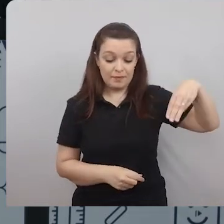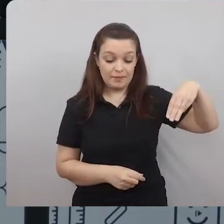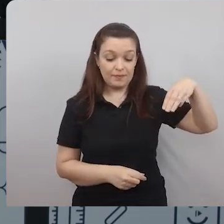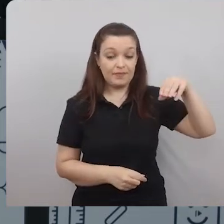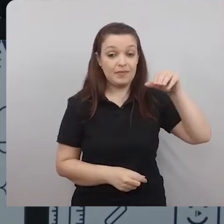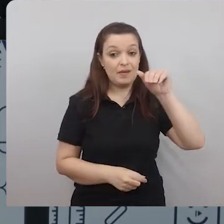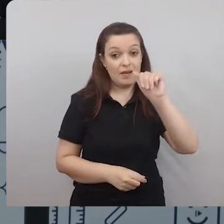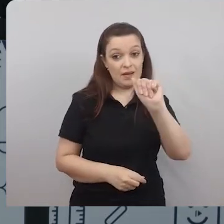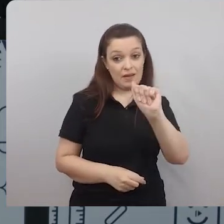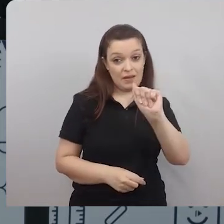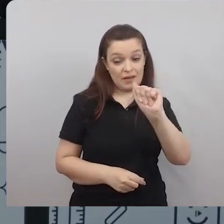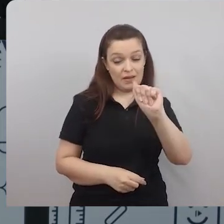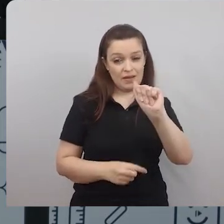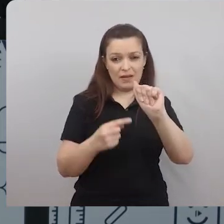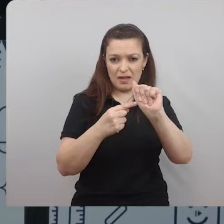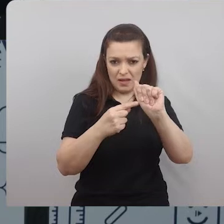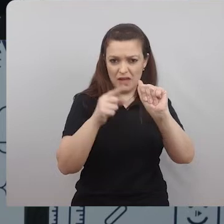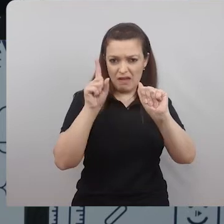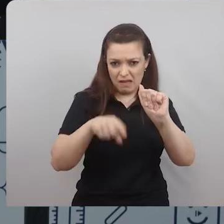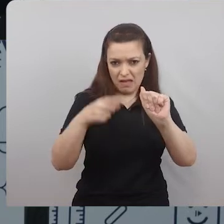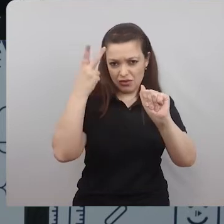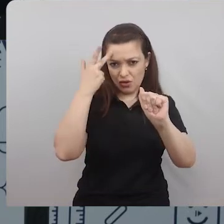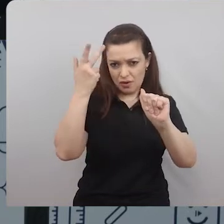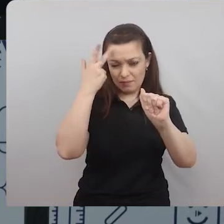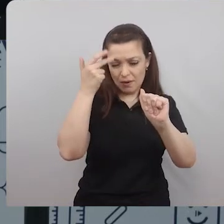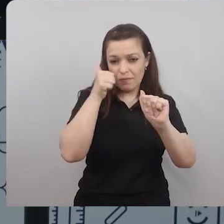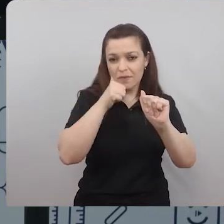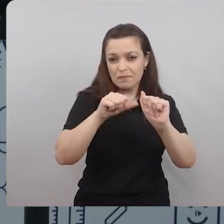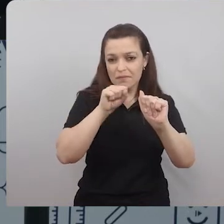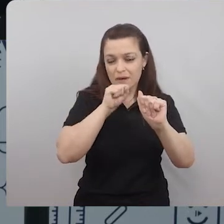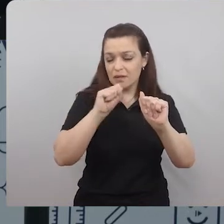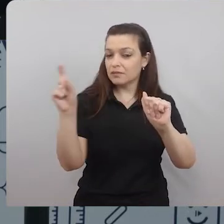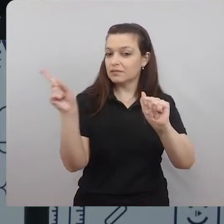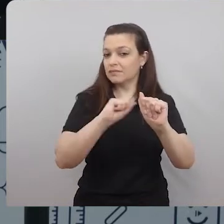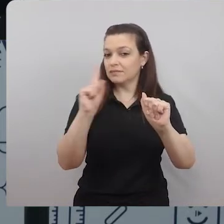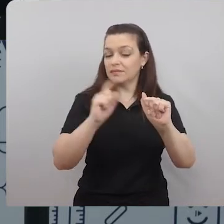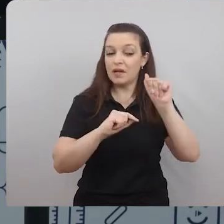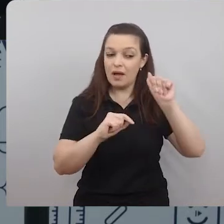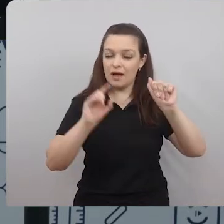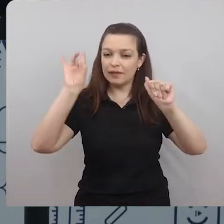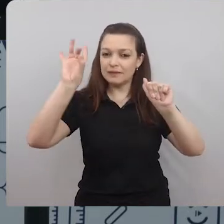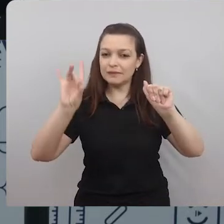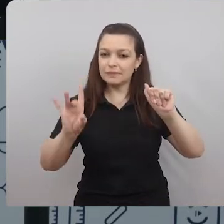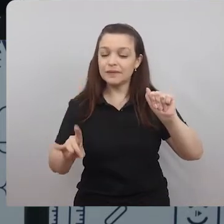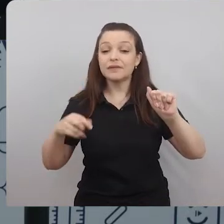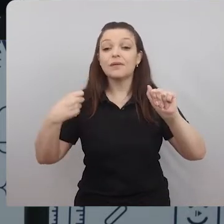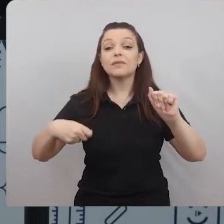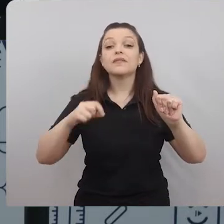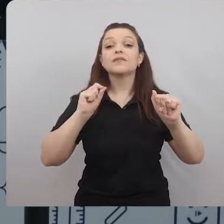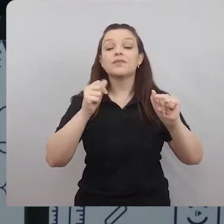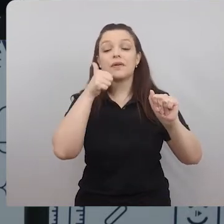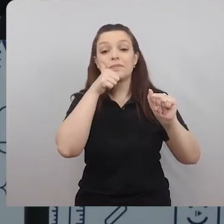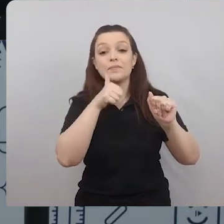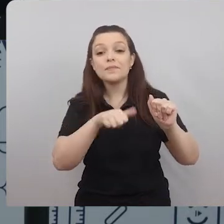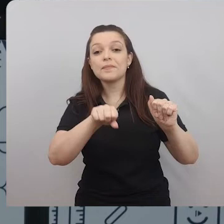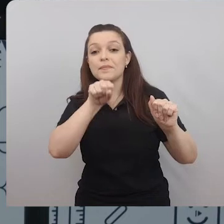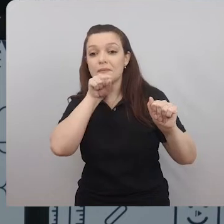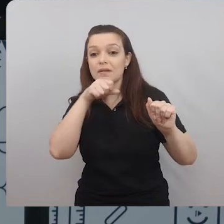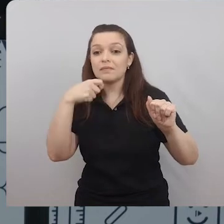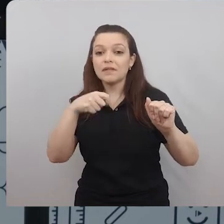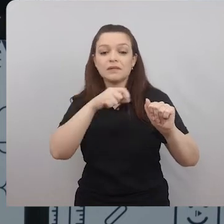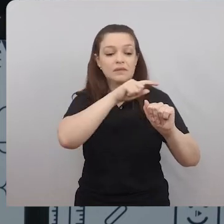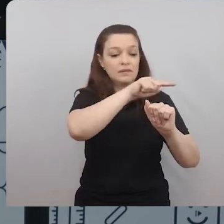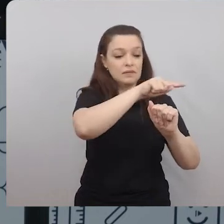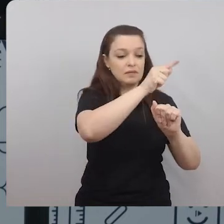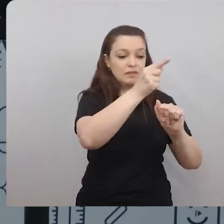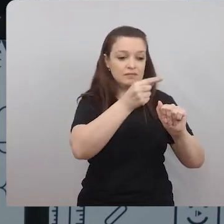Pegar o meu A aqui também. Mas esse A é especial. Ele tem um acento que